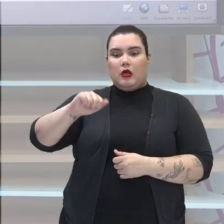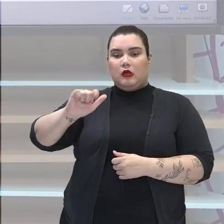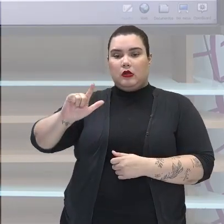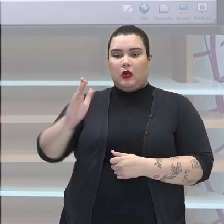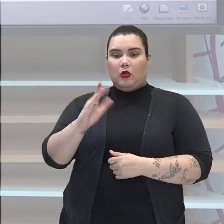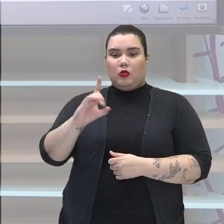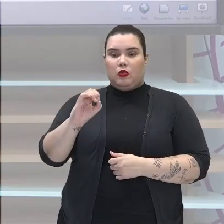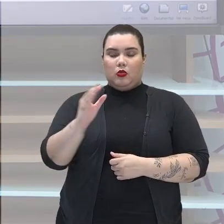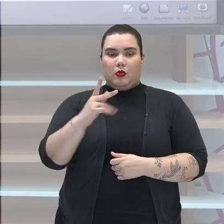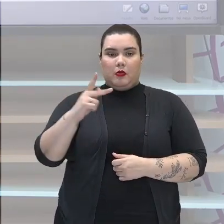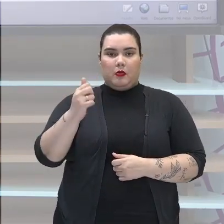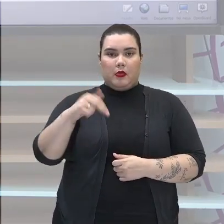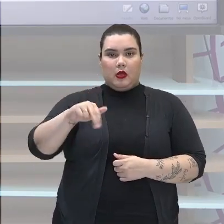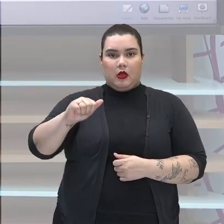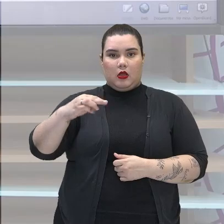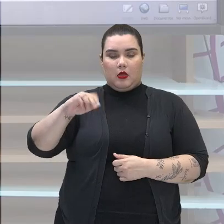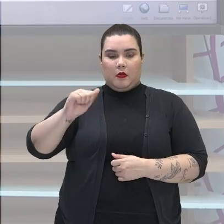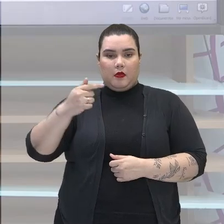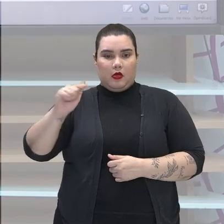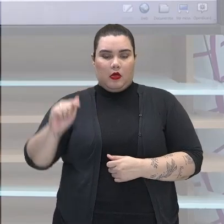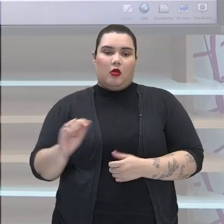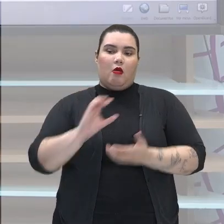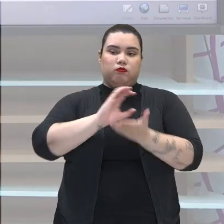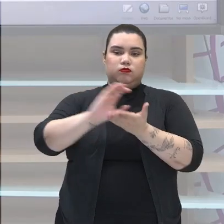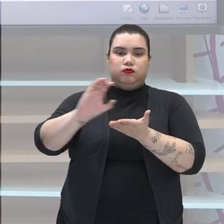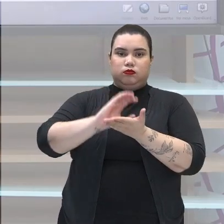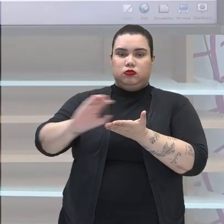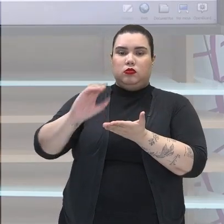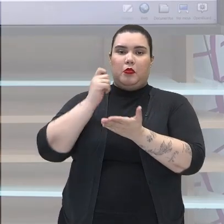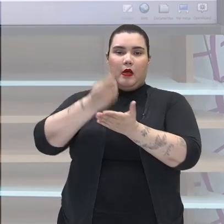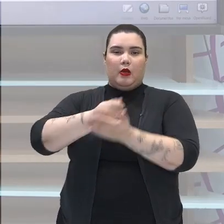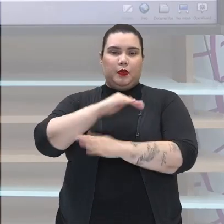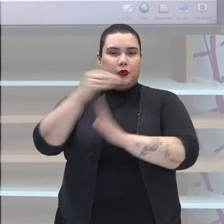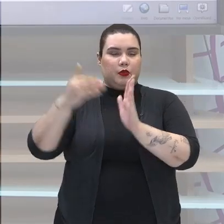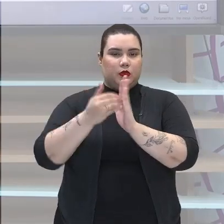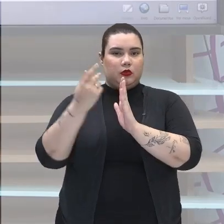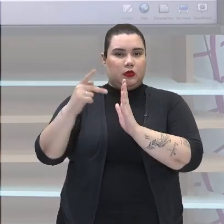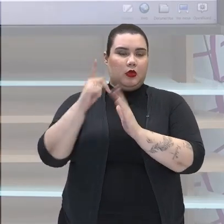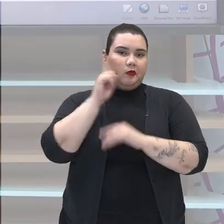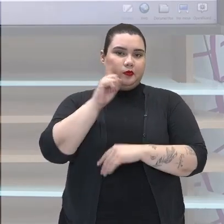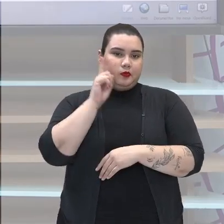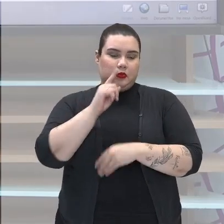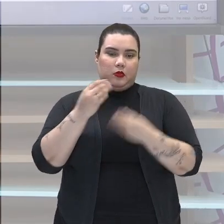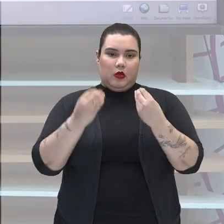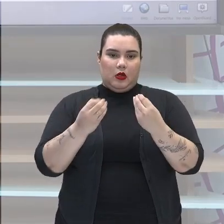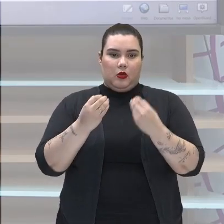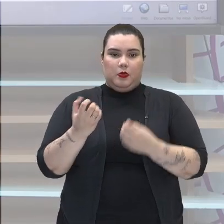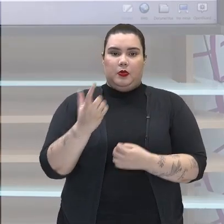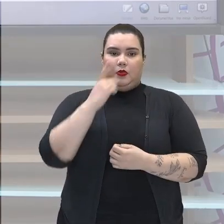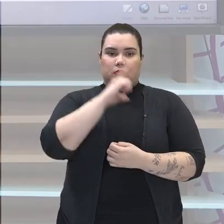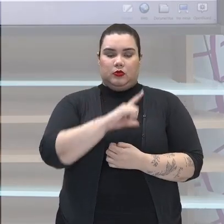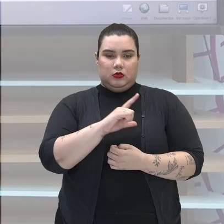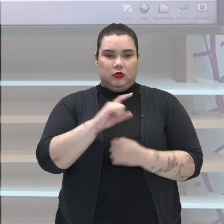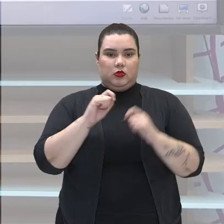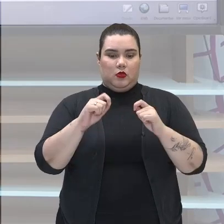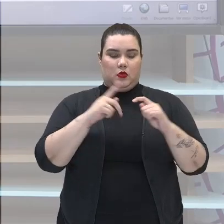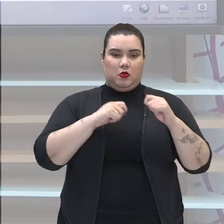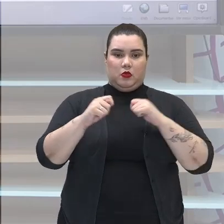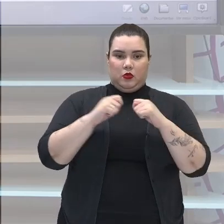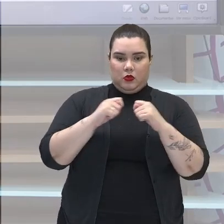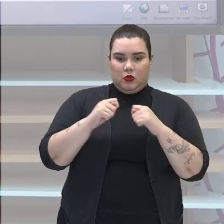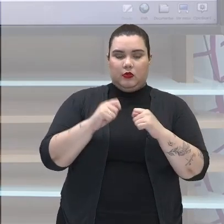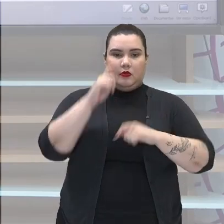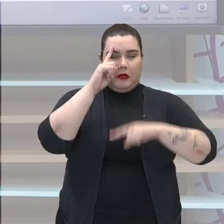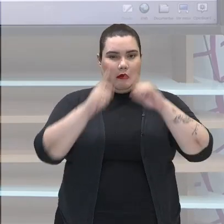ser uma investida, né, dos Estados Unidos da América, justamente para obter o quê? O controle